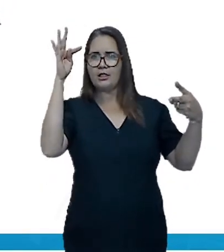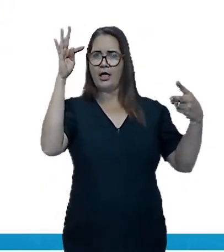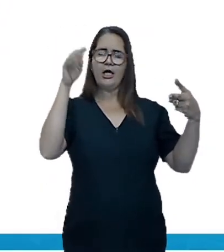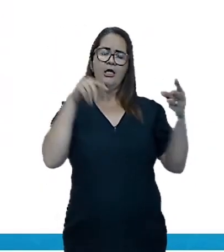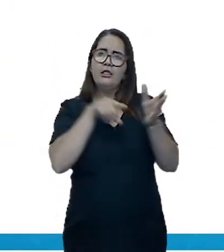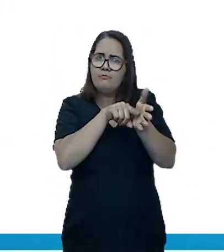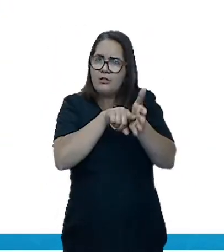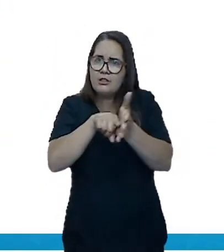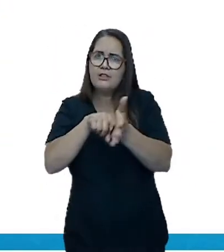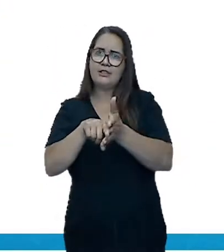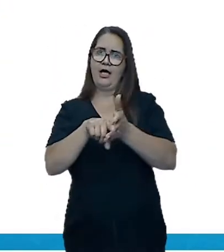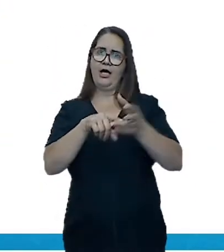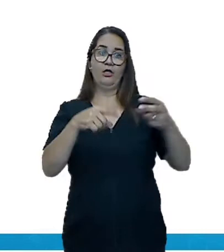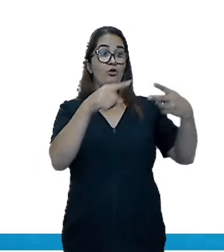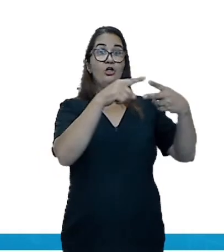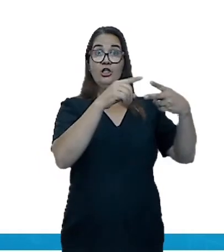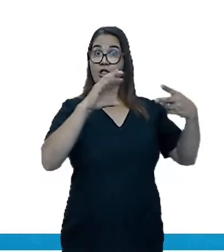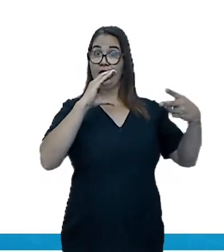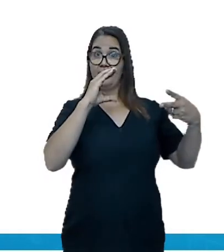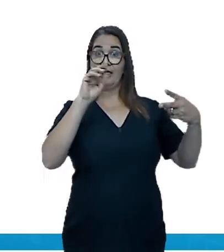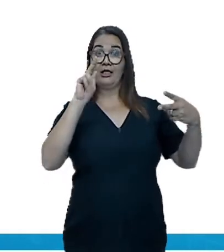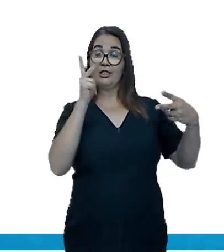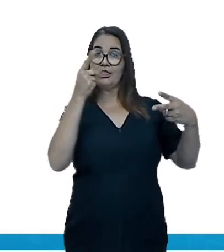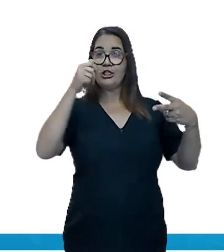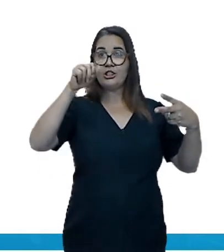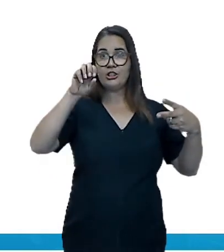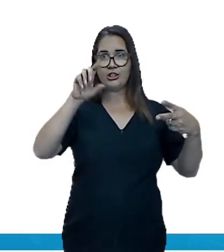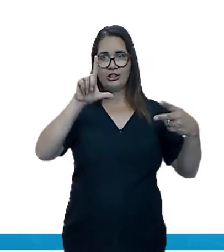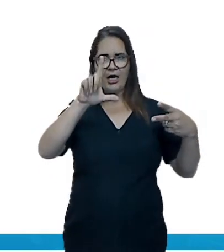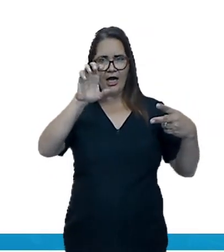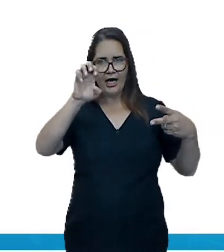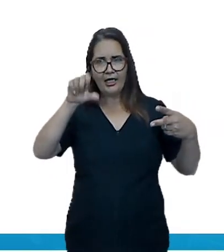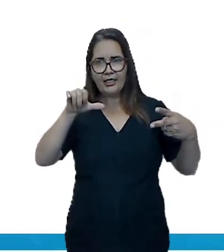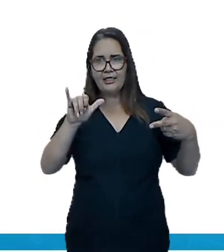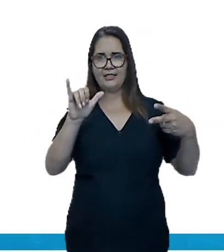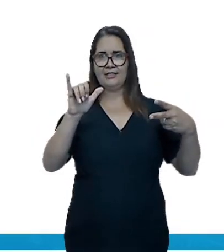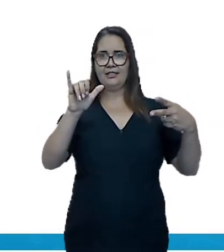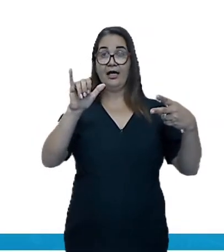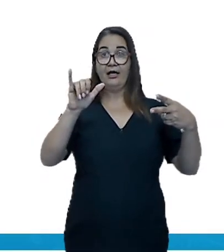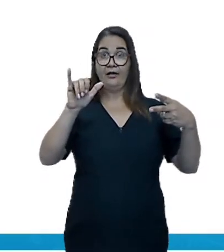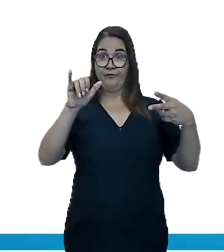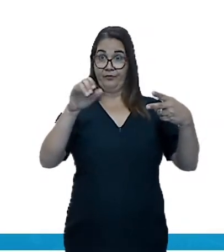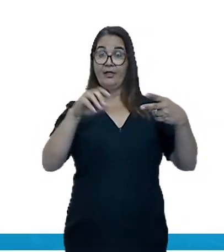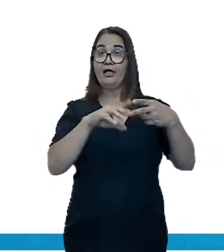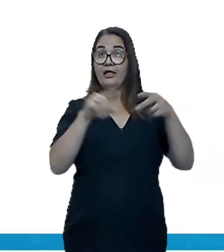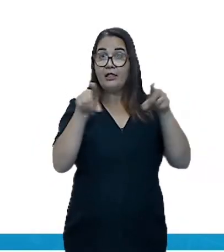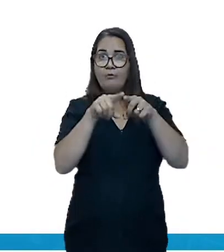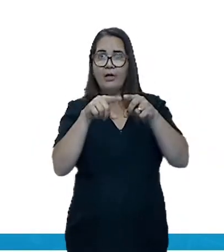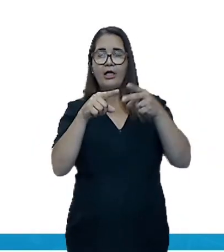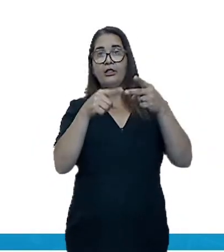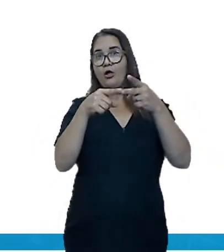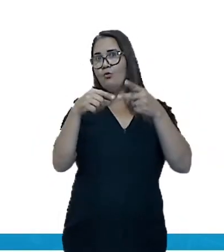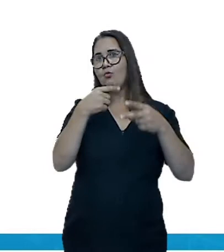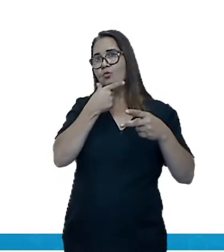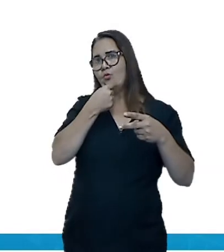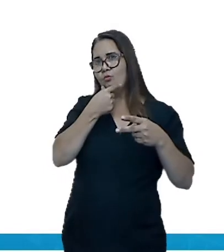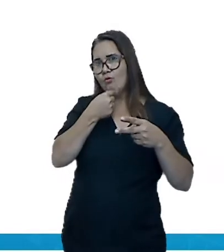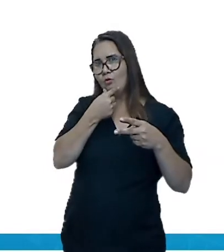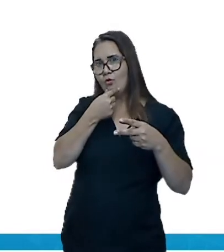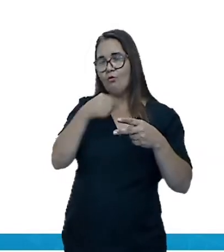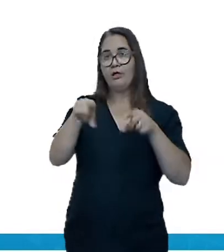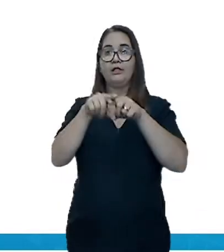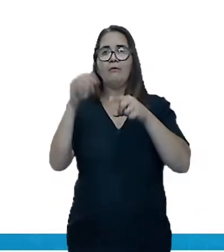que vem desde os primeiros seres humanos, né, os primeiros seres vivos,